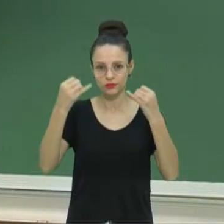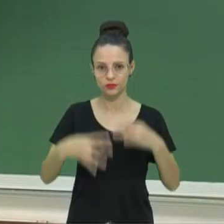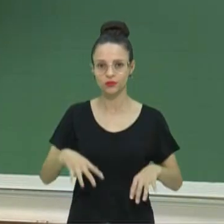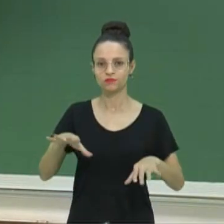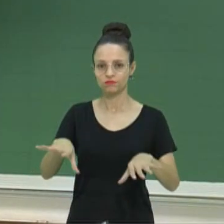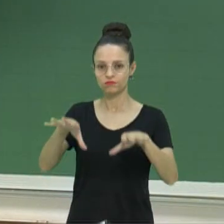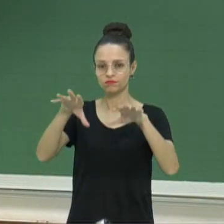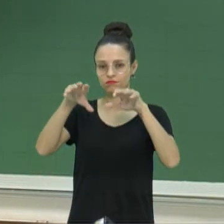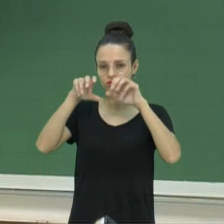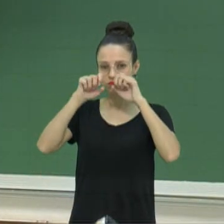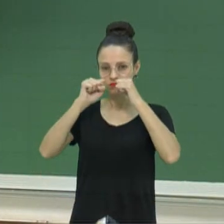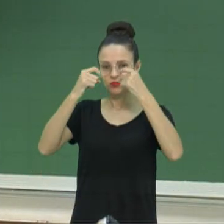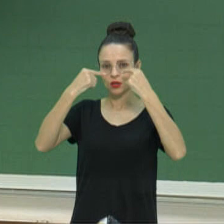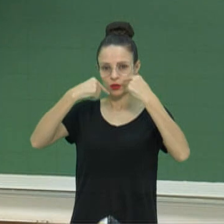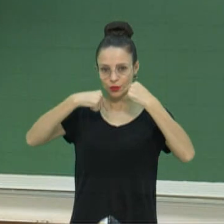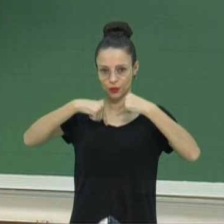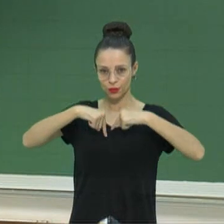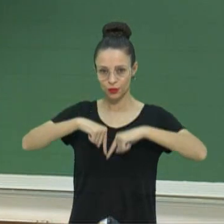Inspiração,